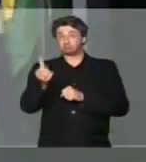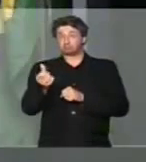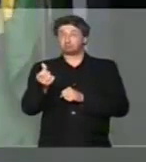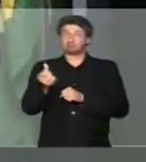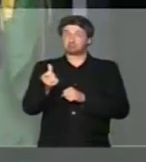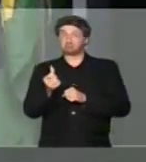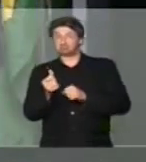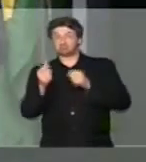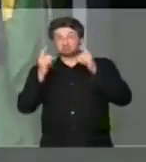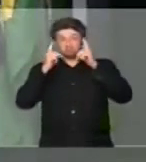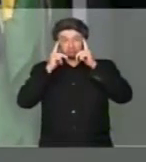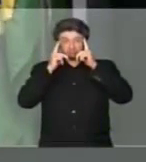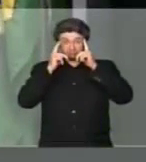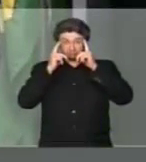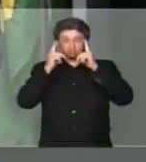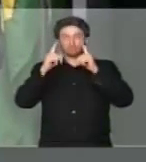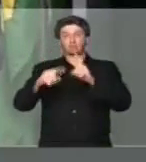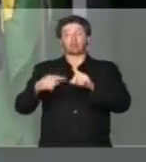melhor das hipóteses,